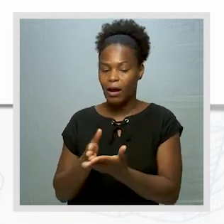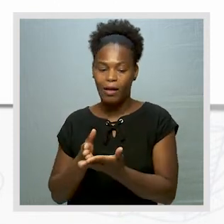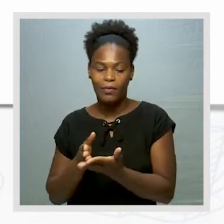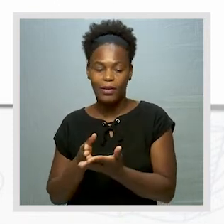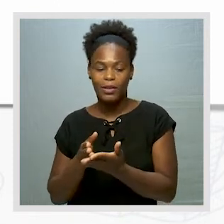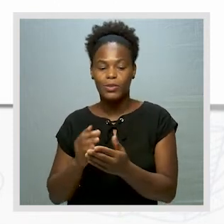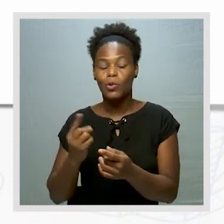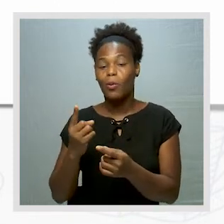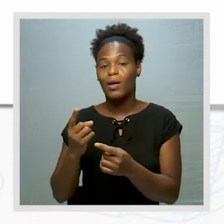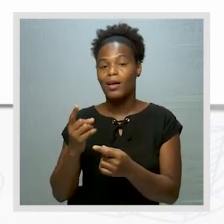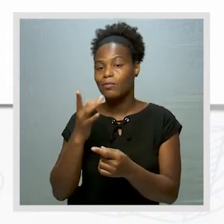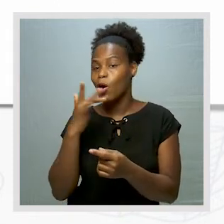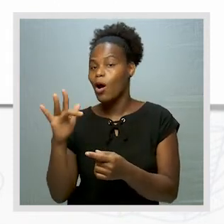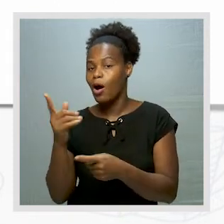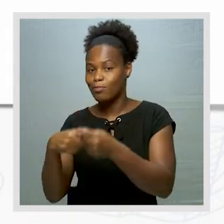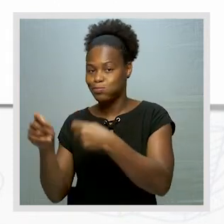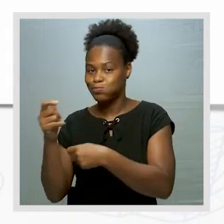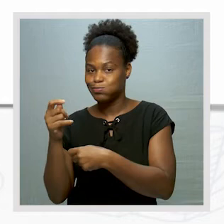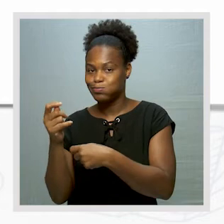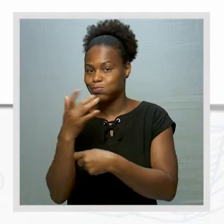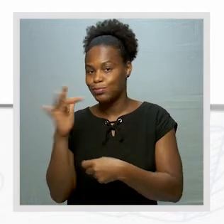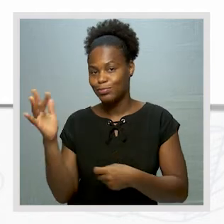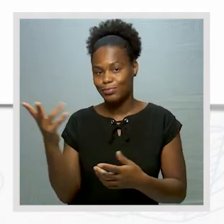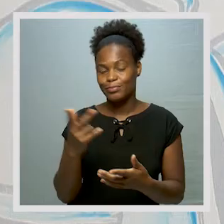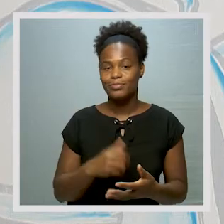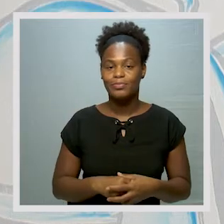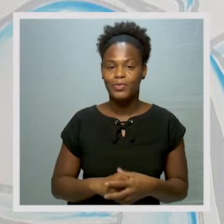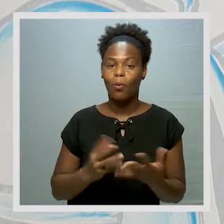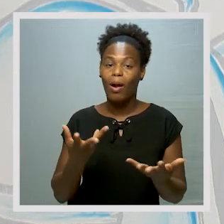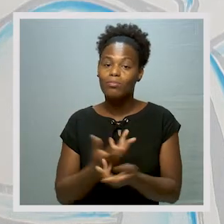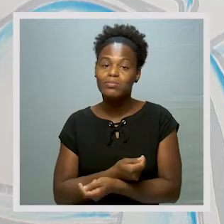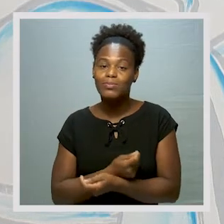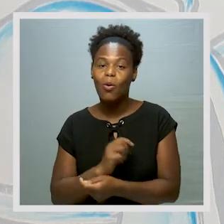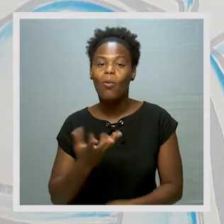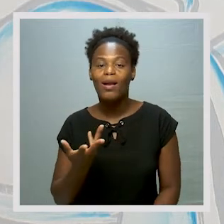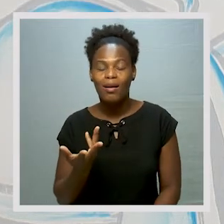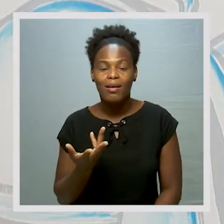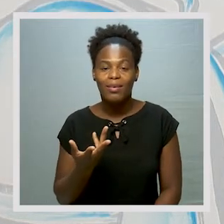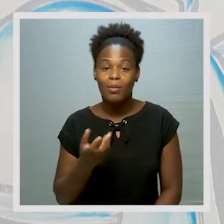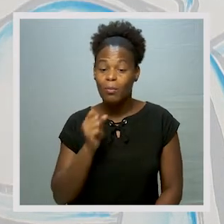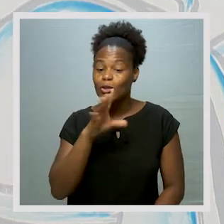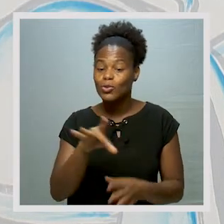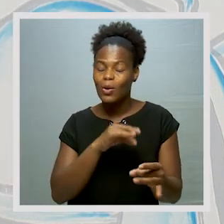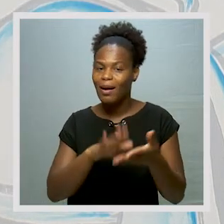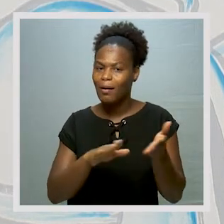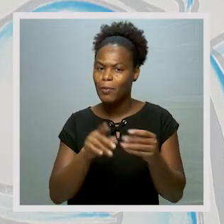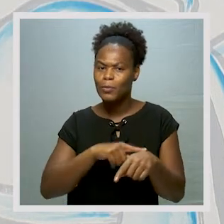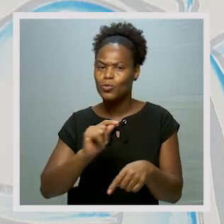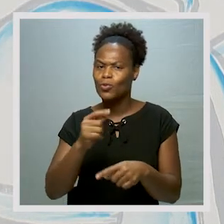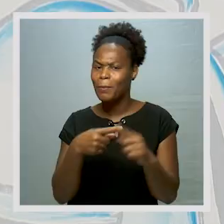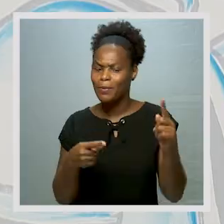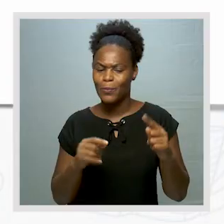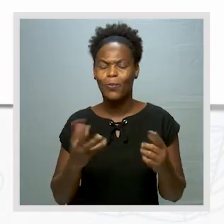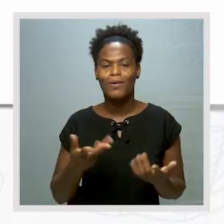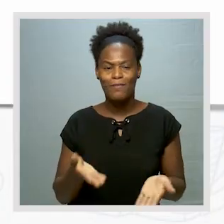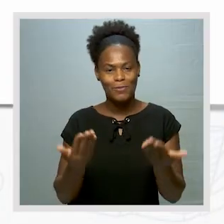D, indiretos sobre as exportações. Qual é a opção correta? Também aqui escolhe-se rapidamente. Meio minuto